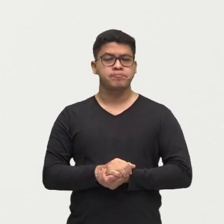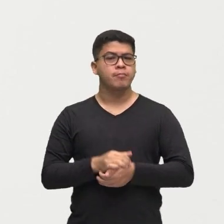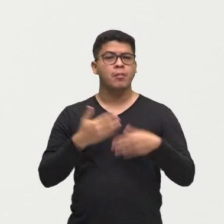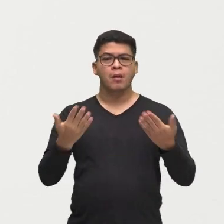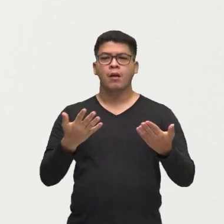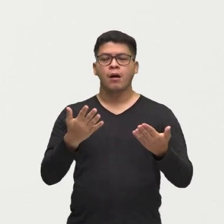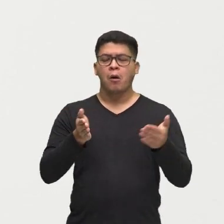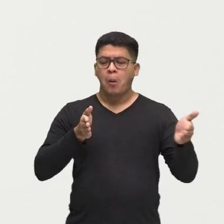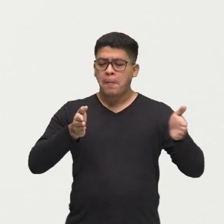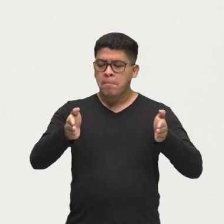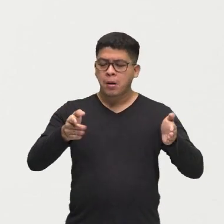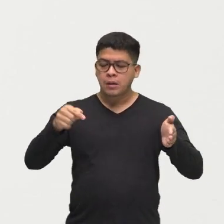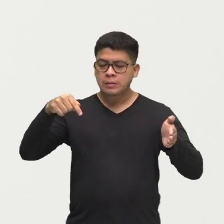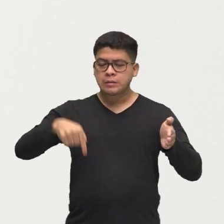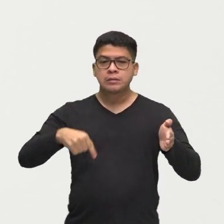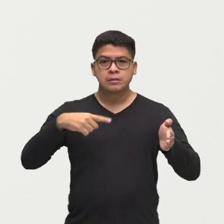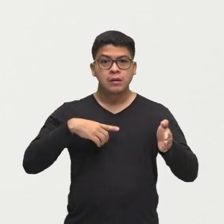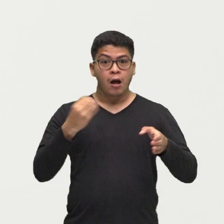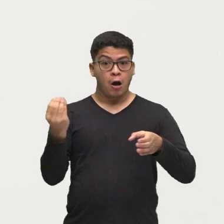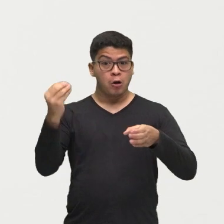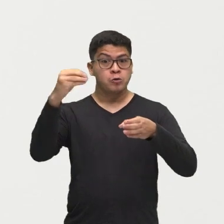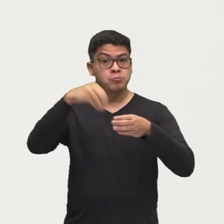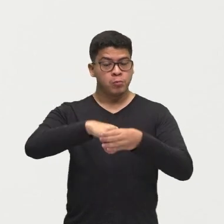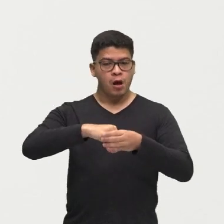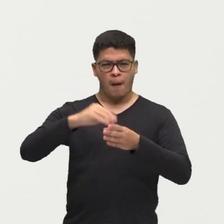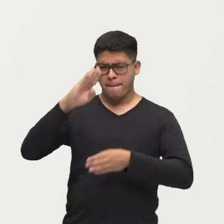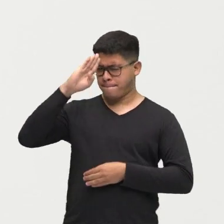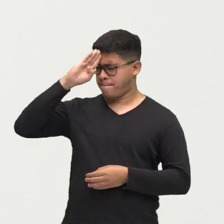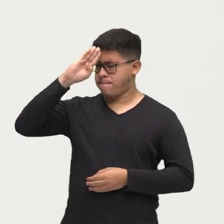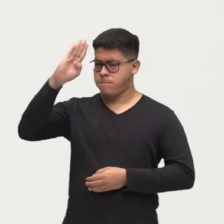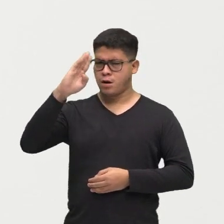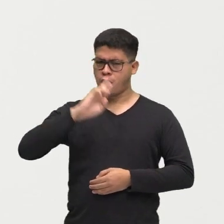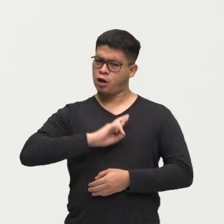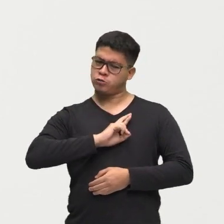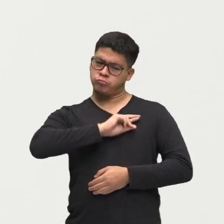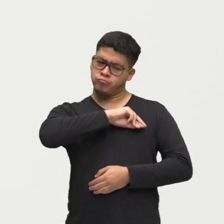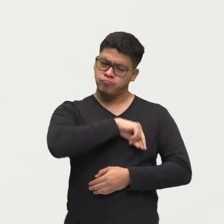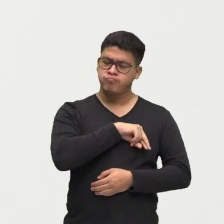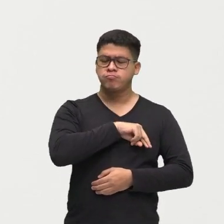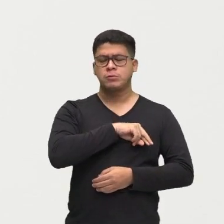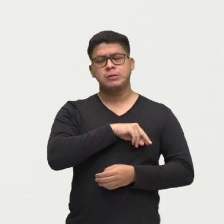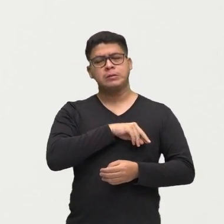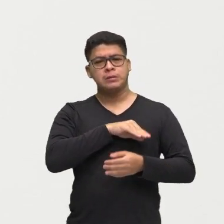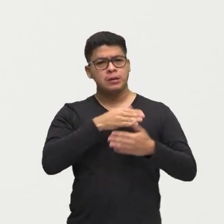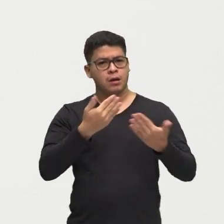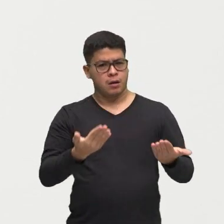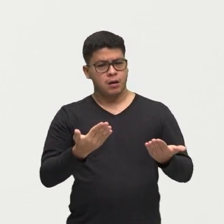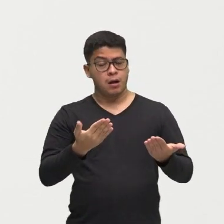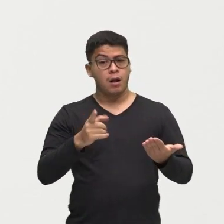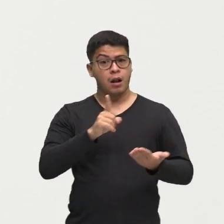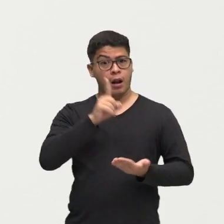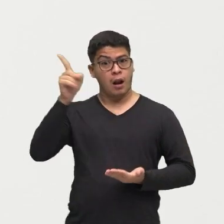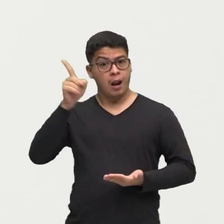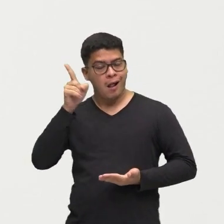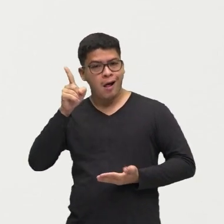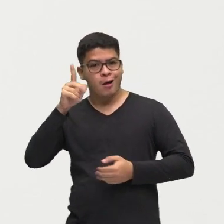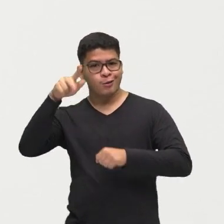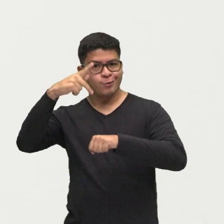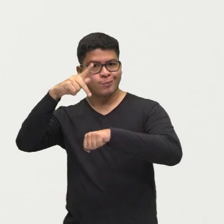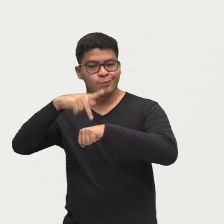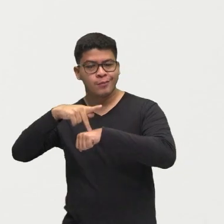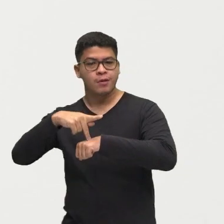Esses autores são expoentes desse período romântico, certo? Do romantismo lá em